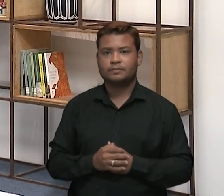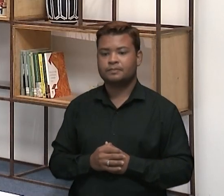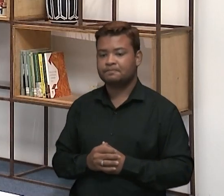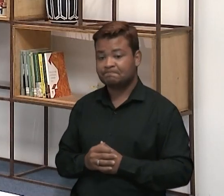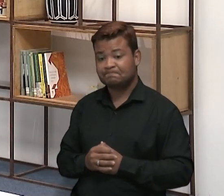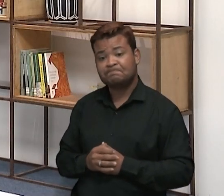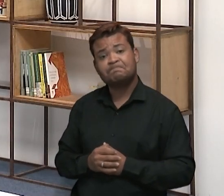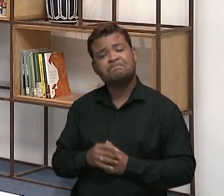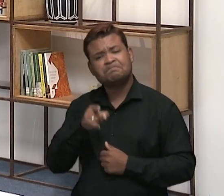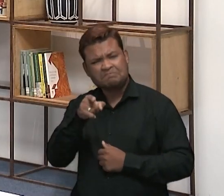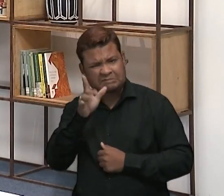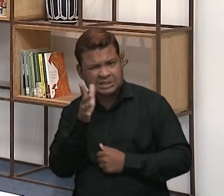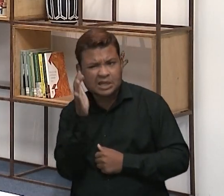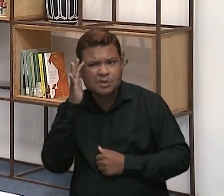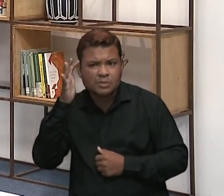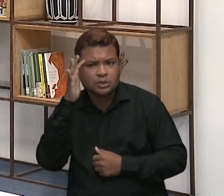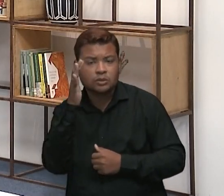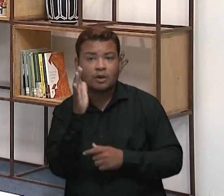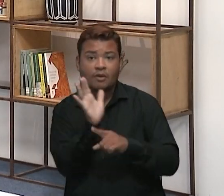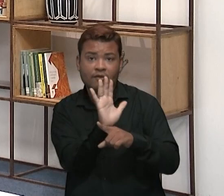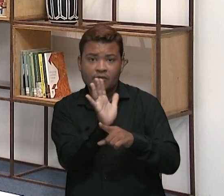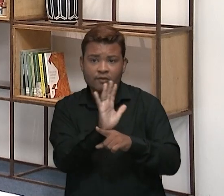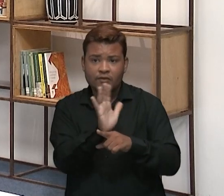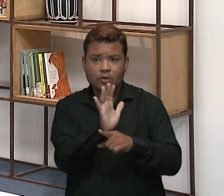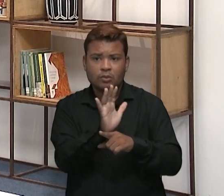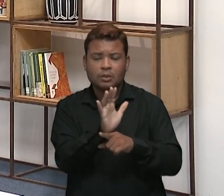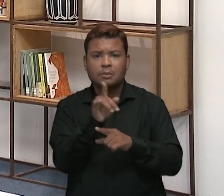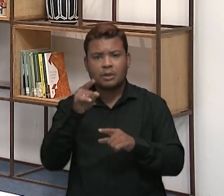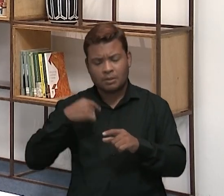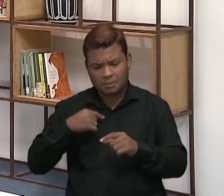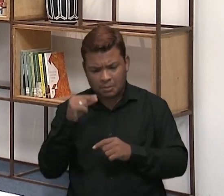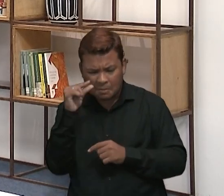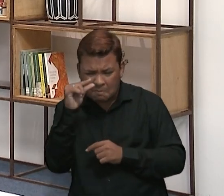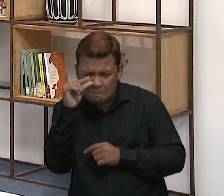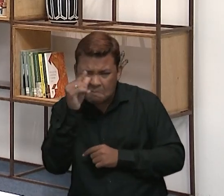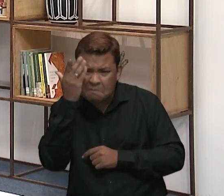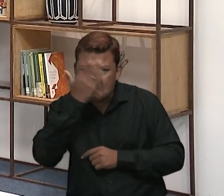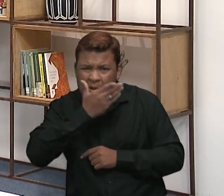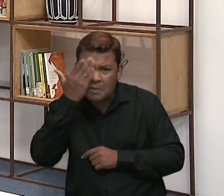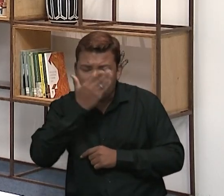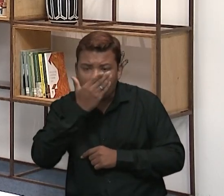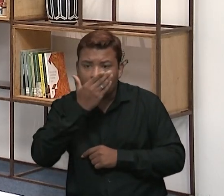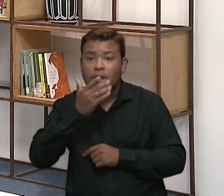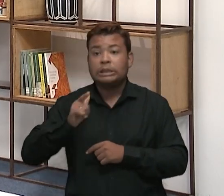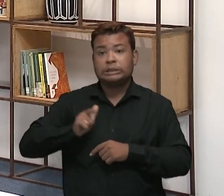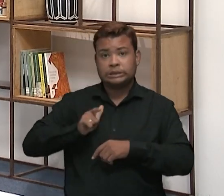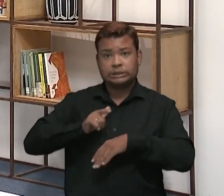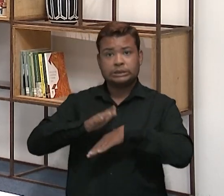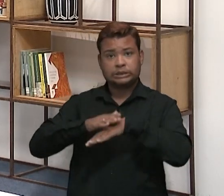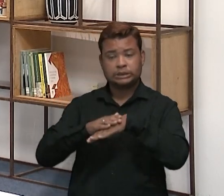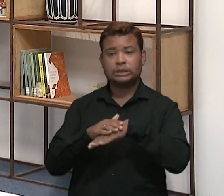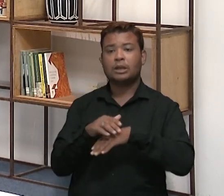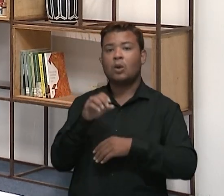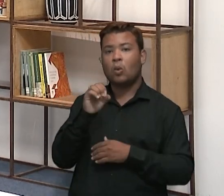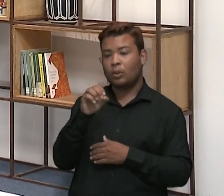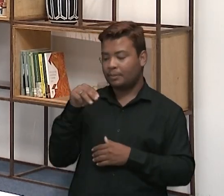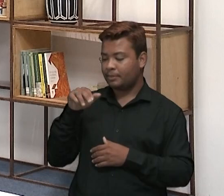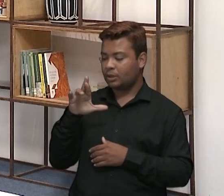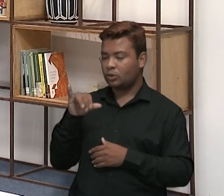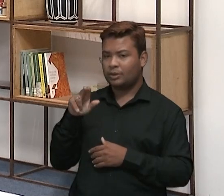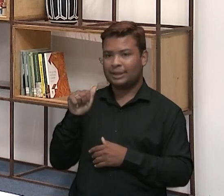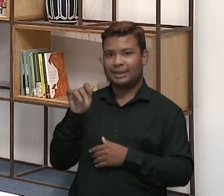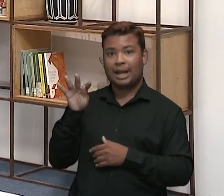E agora, você já imaginou um filme com imagens microscópicas? É o que fez o curta-metragem O Micronauta, animação feita por